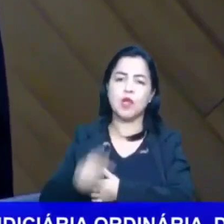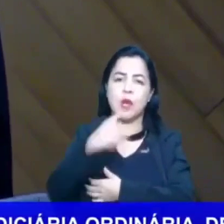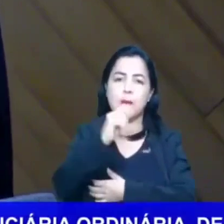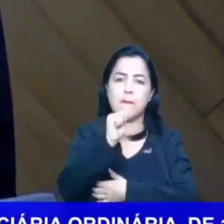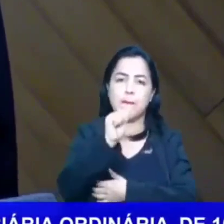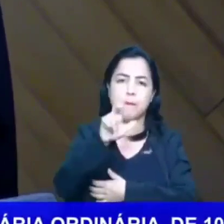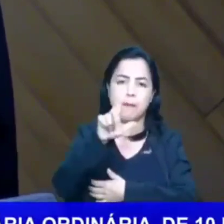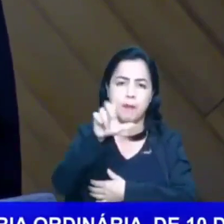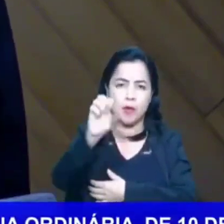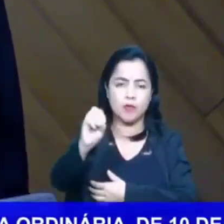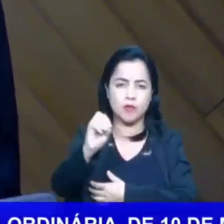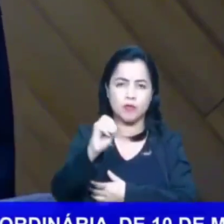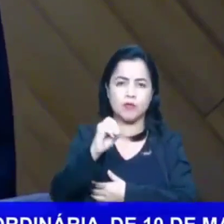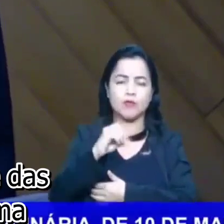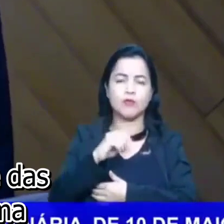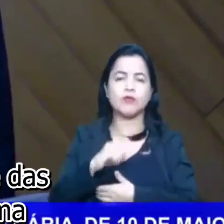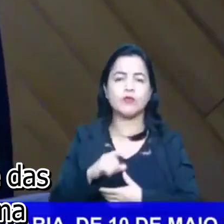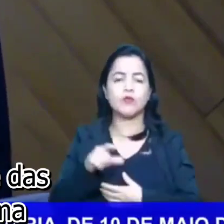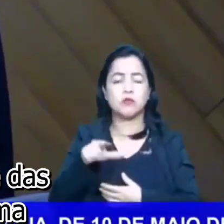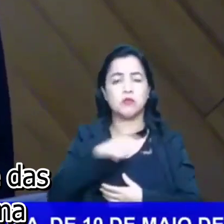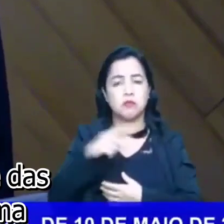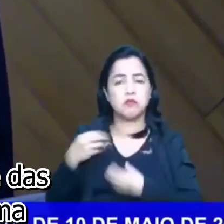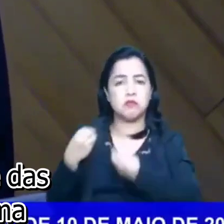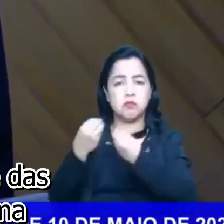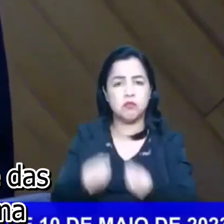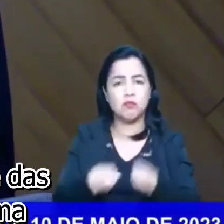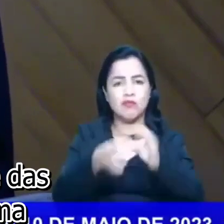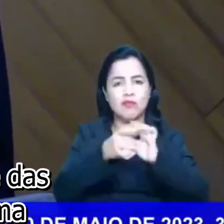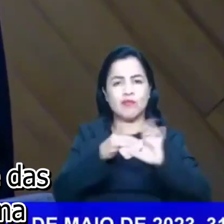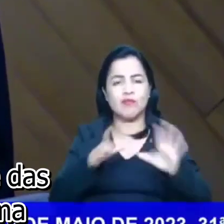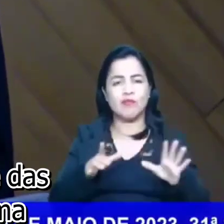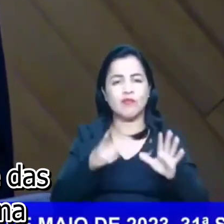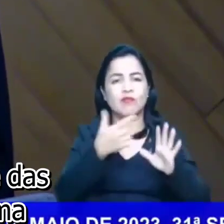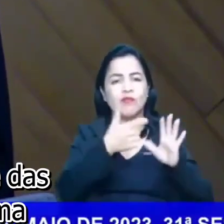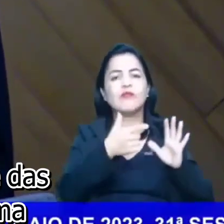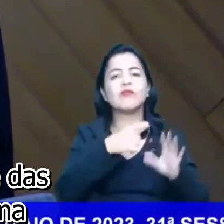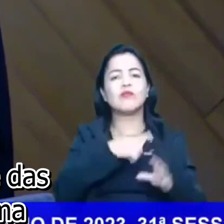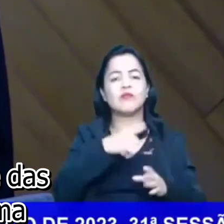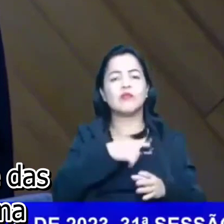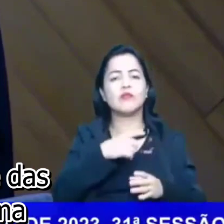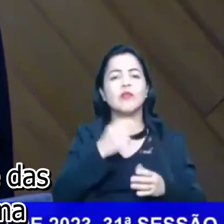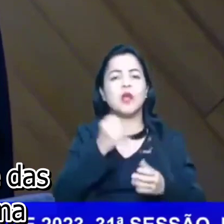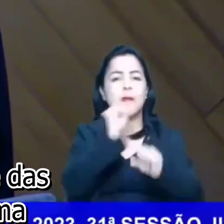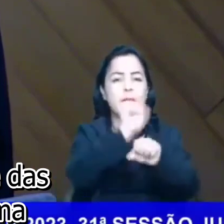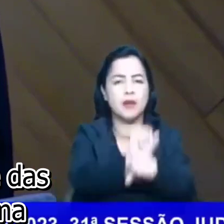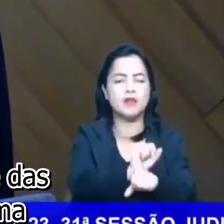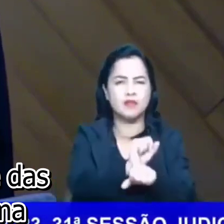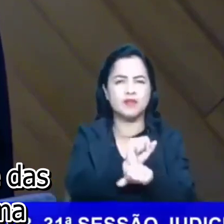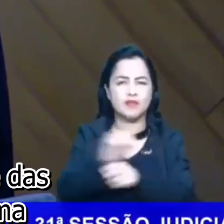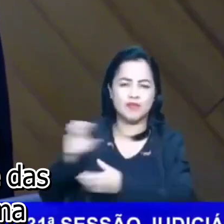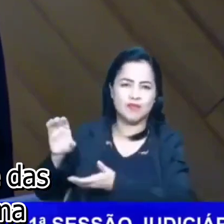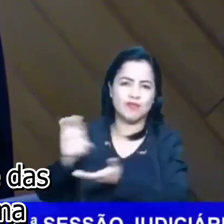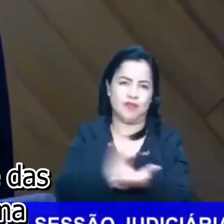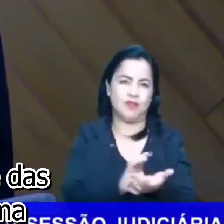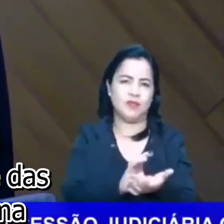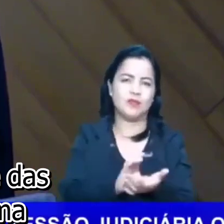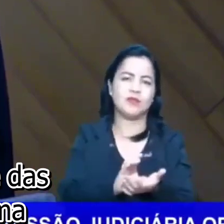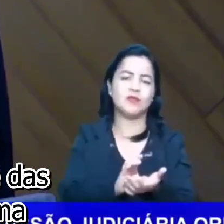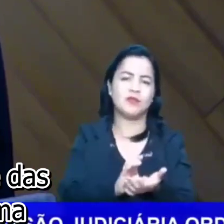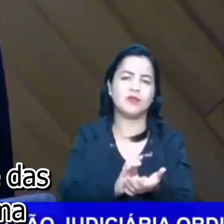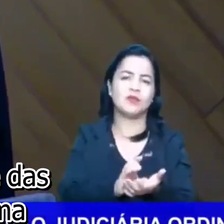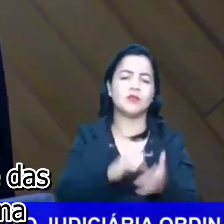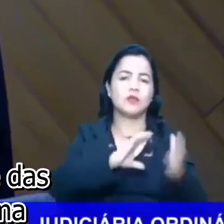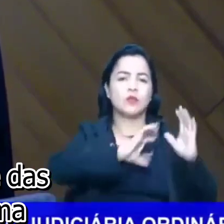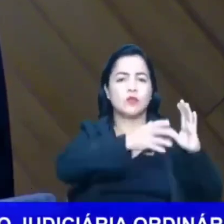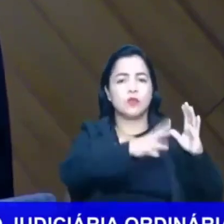Paulo Madeira, concedeu liminar, suspendendo o repasse das verbas